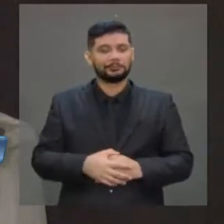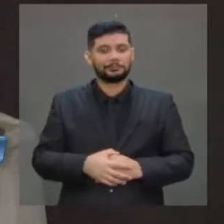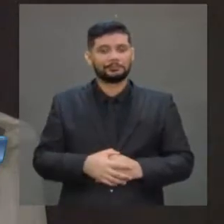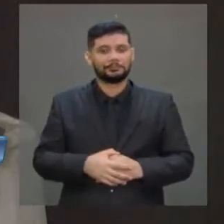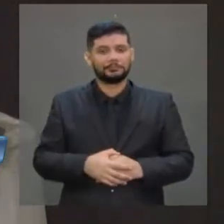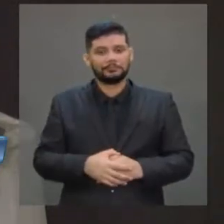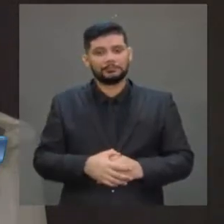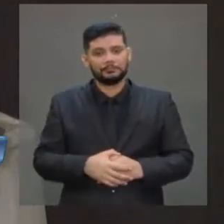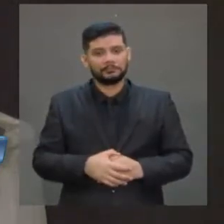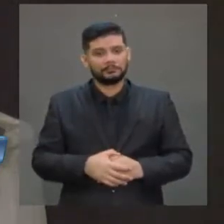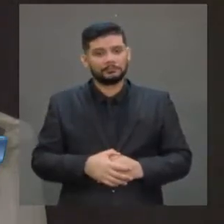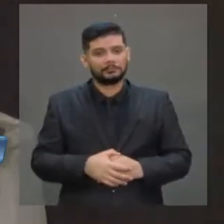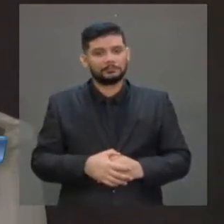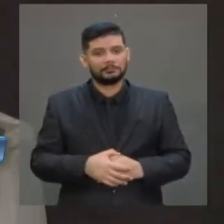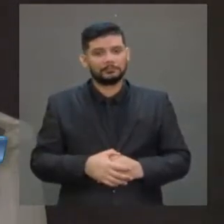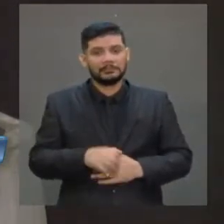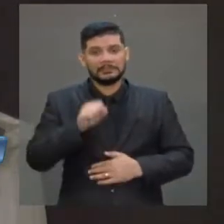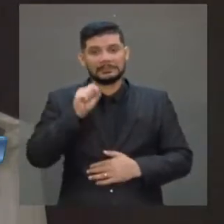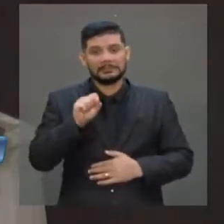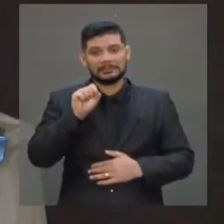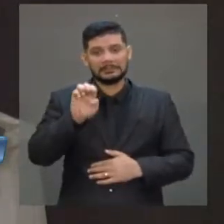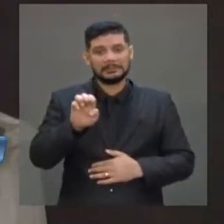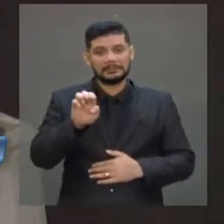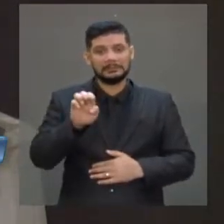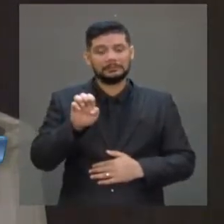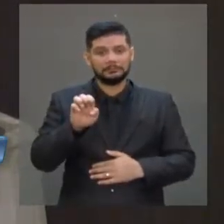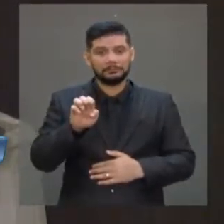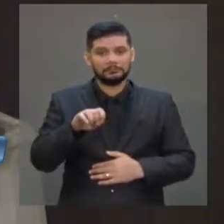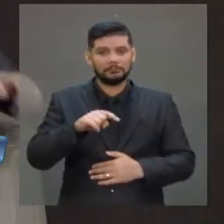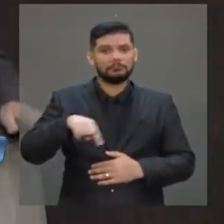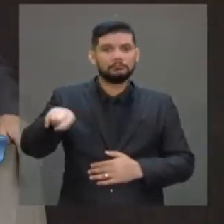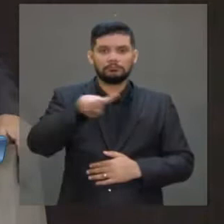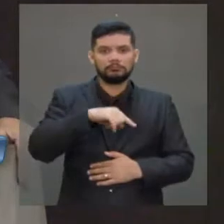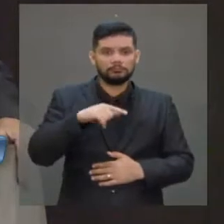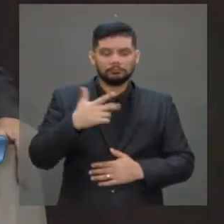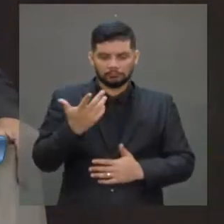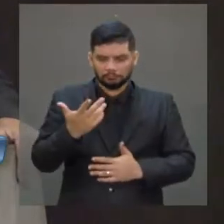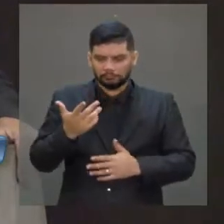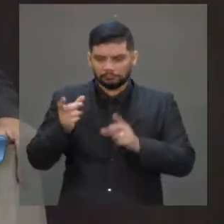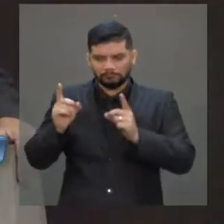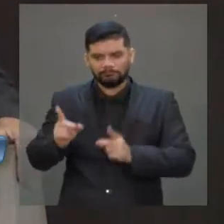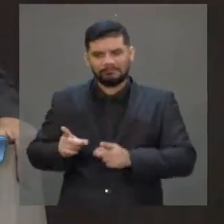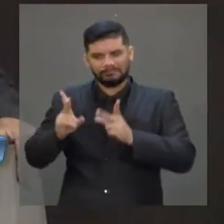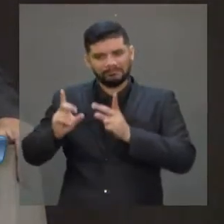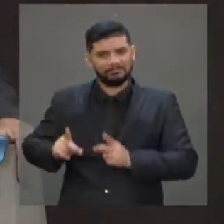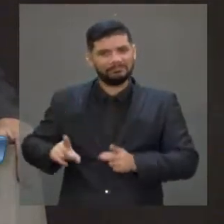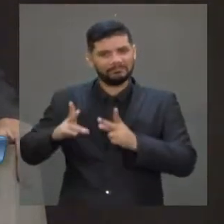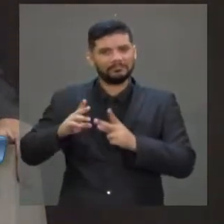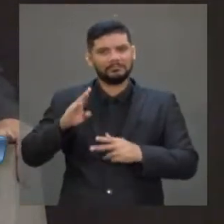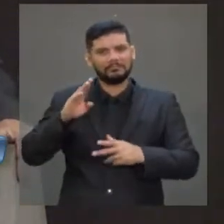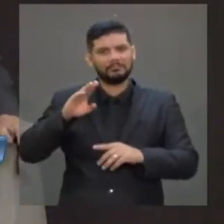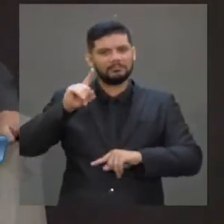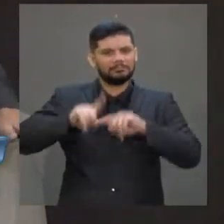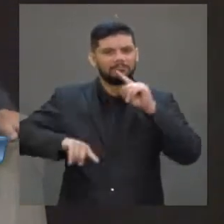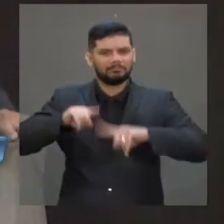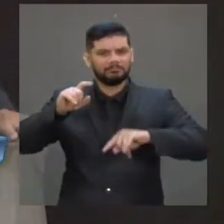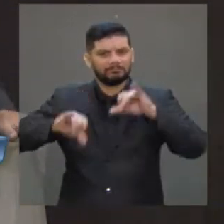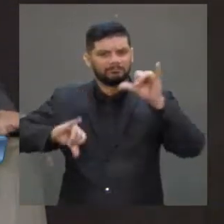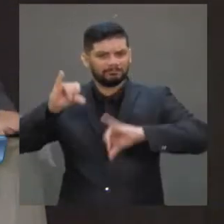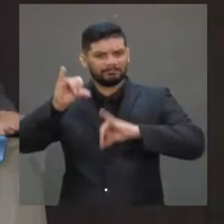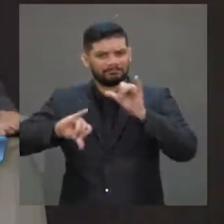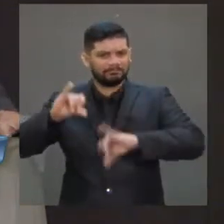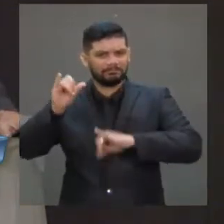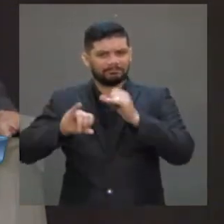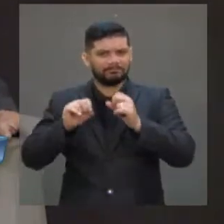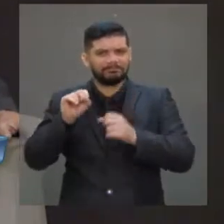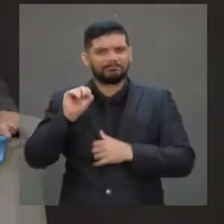é de R$5.000. Se eu libero, portanto, como está sendo liberado pelo governo Bolsonaro, né, a aplicação desses